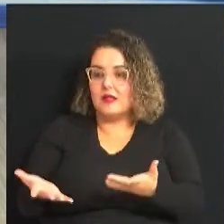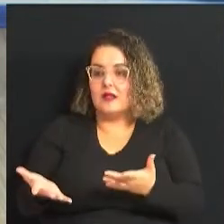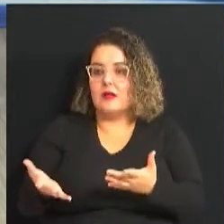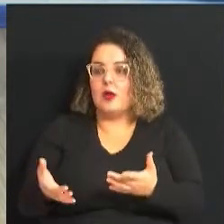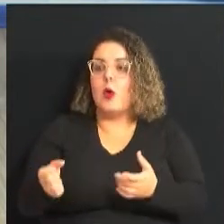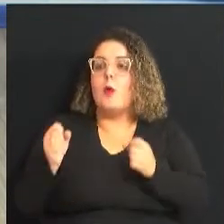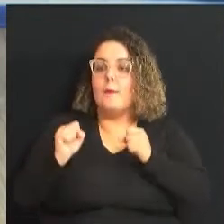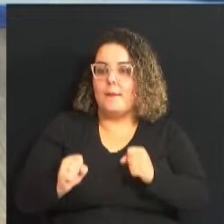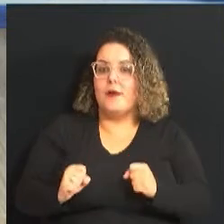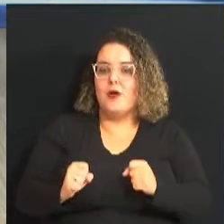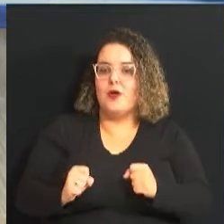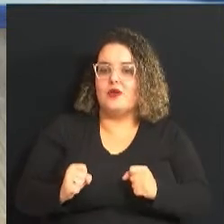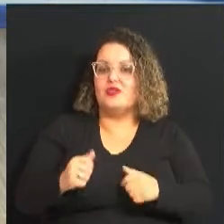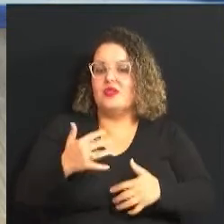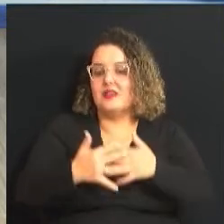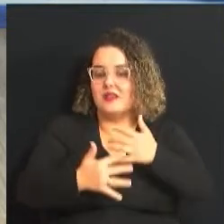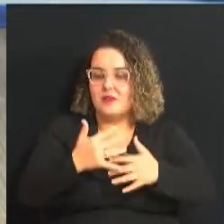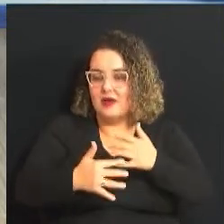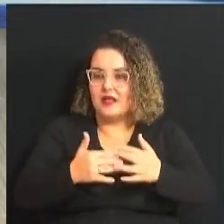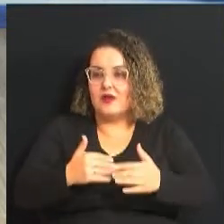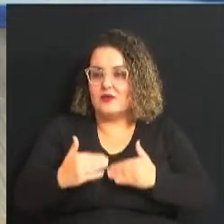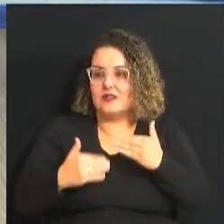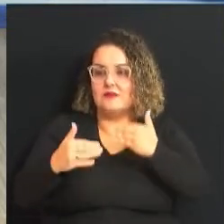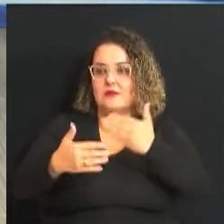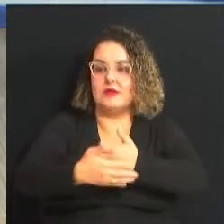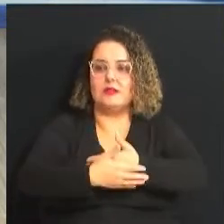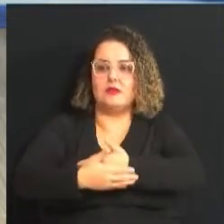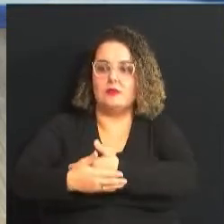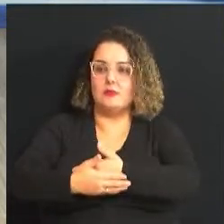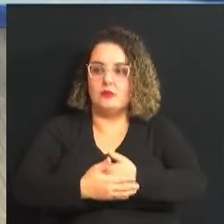o desenvolvimento do bebê?